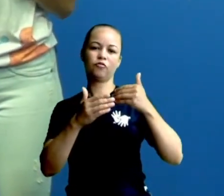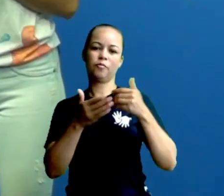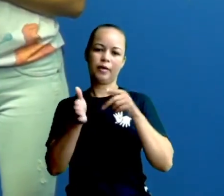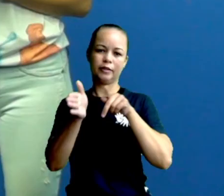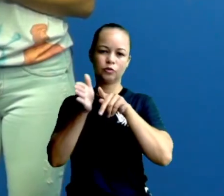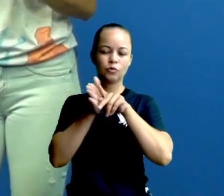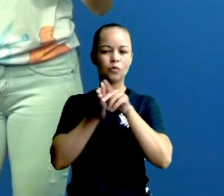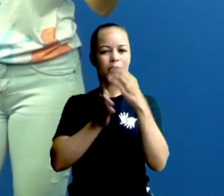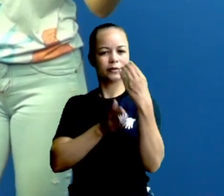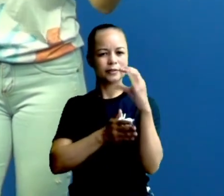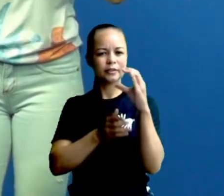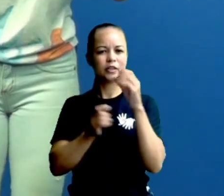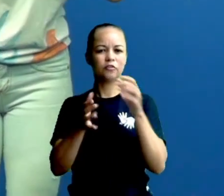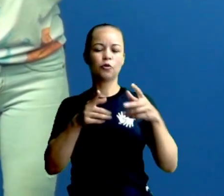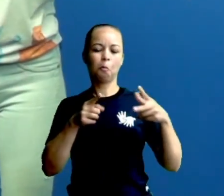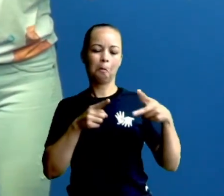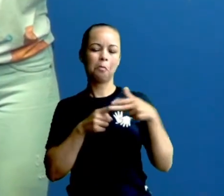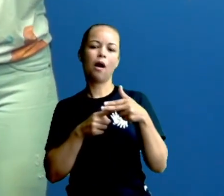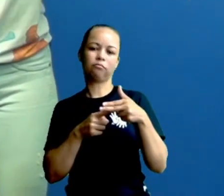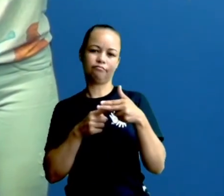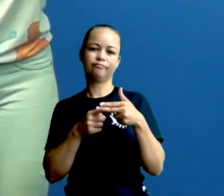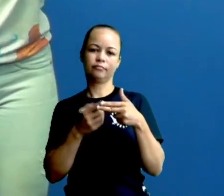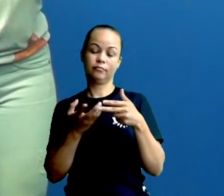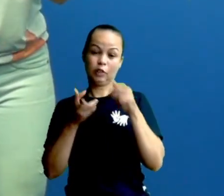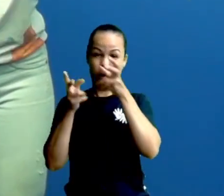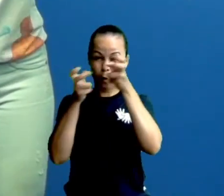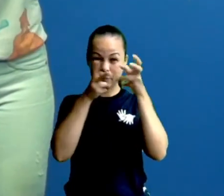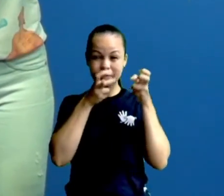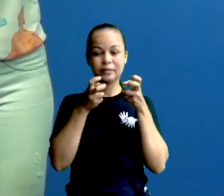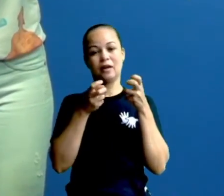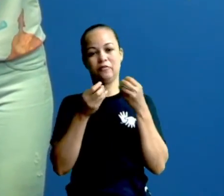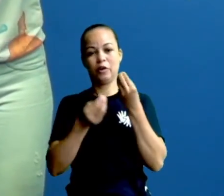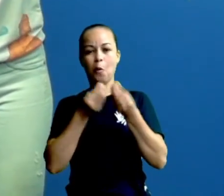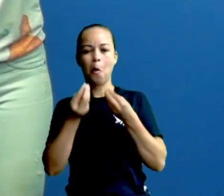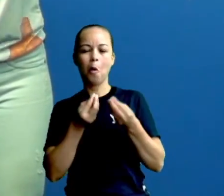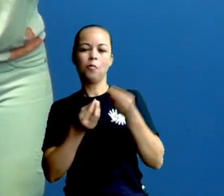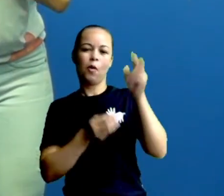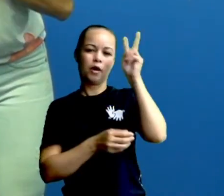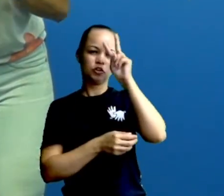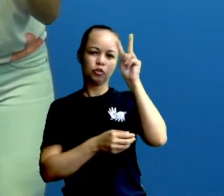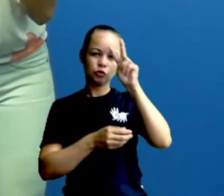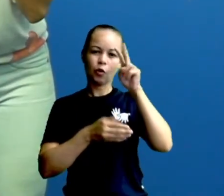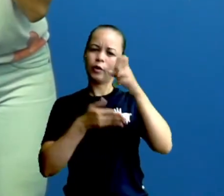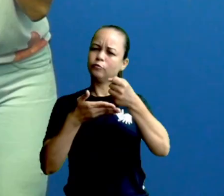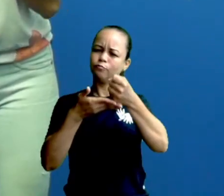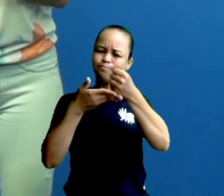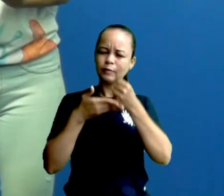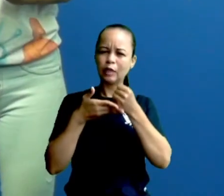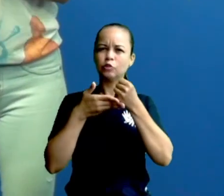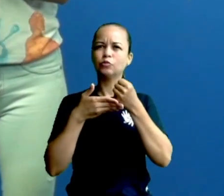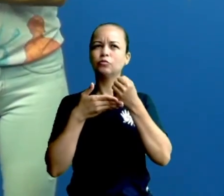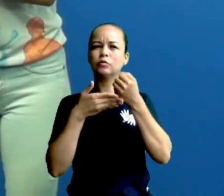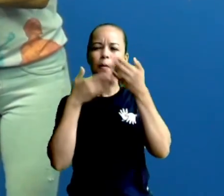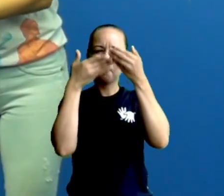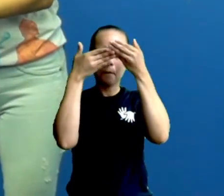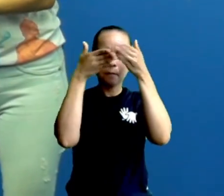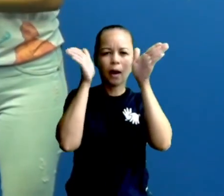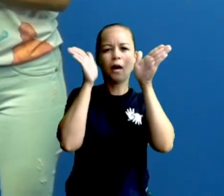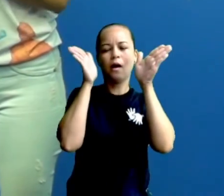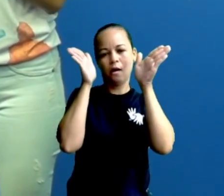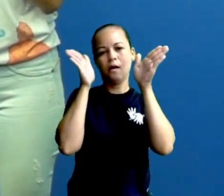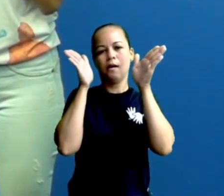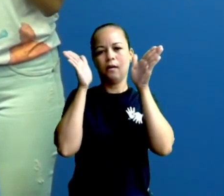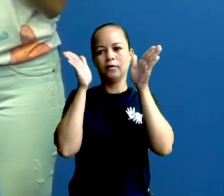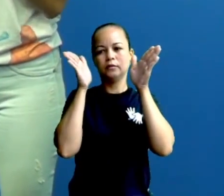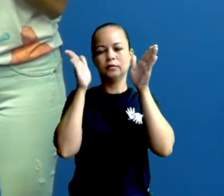científico são cortadas. Então, observem como a história nos possibilita abrir ou